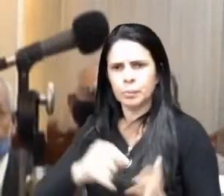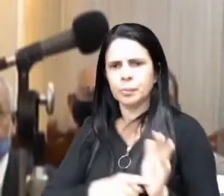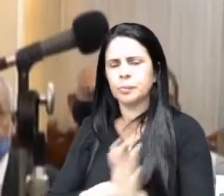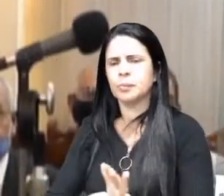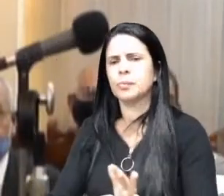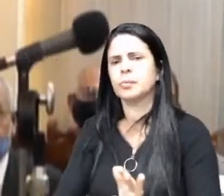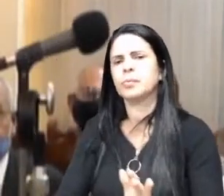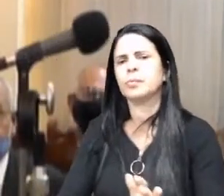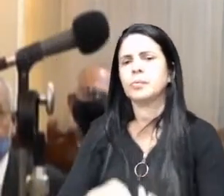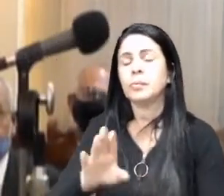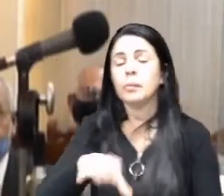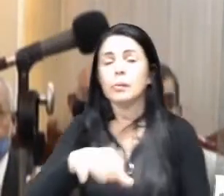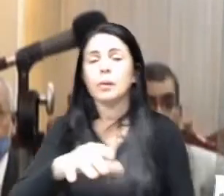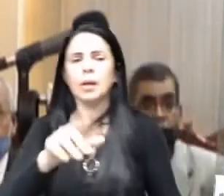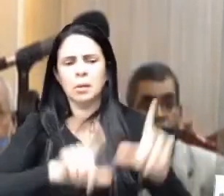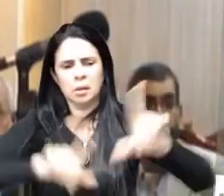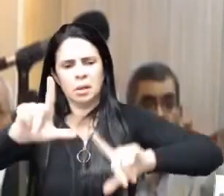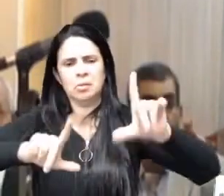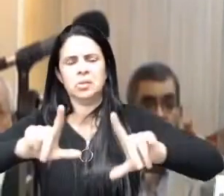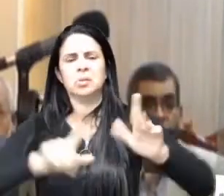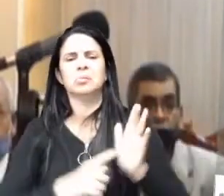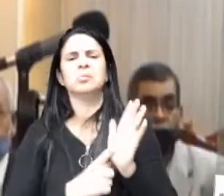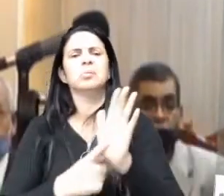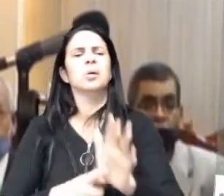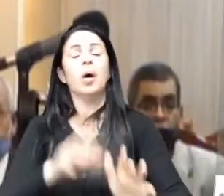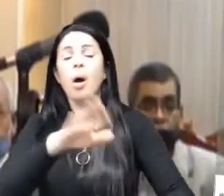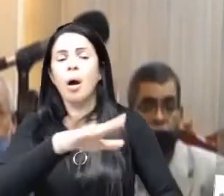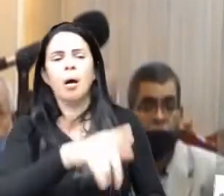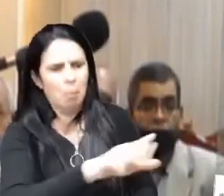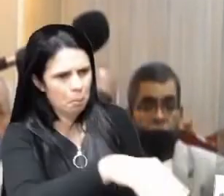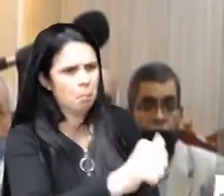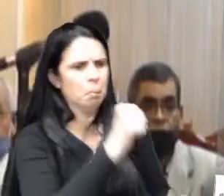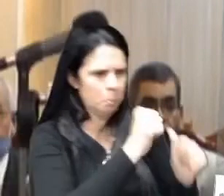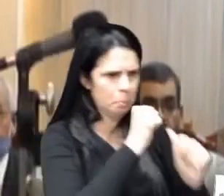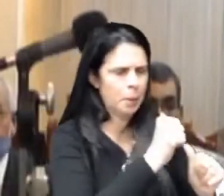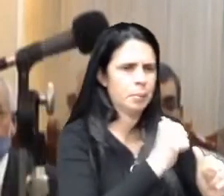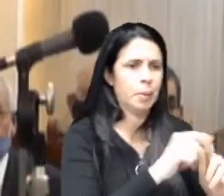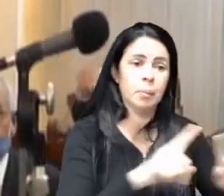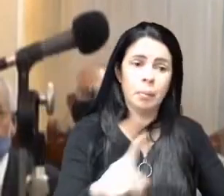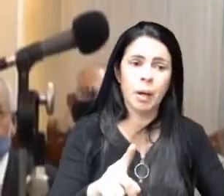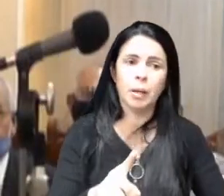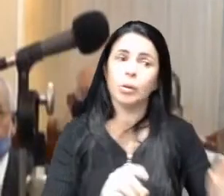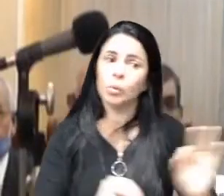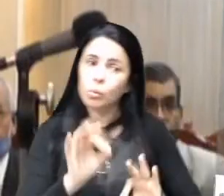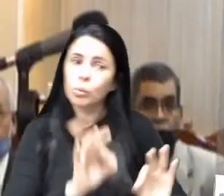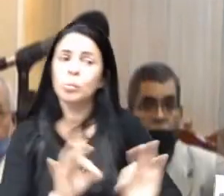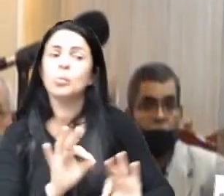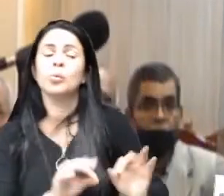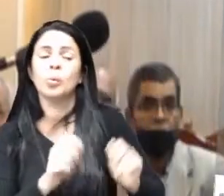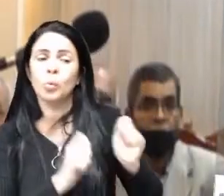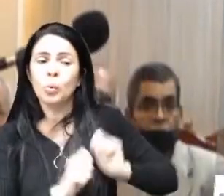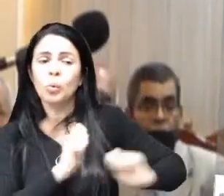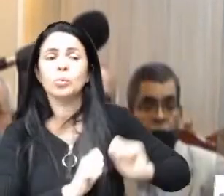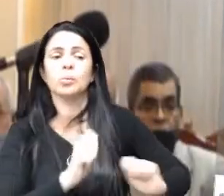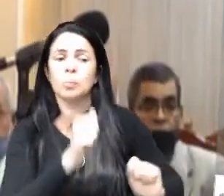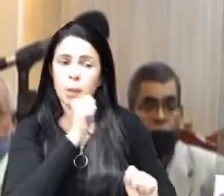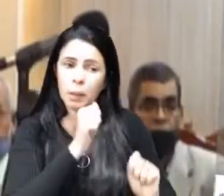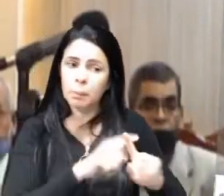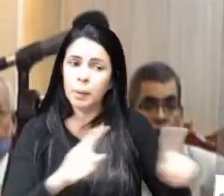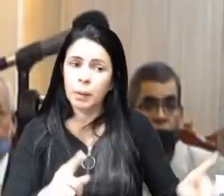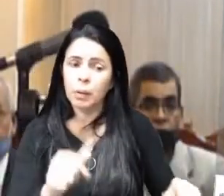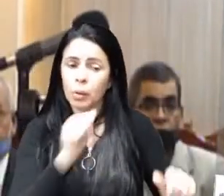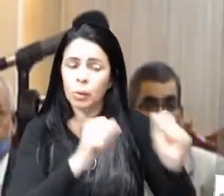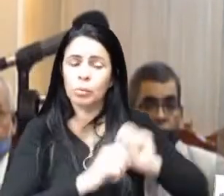diz bebam, mas bebam com moderação. Né? E quando eu estava estudando aqui esse texto, eu lembrei disso.